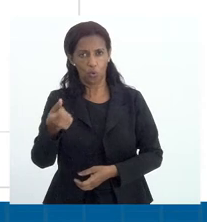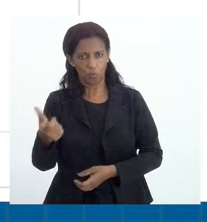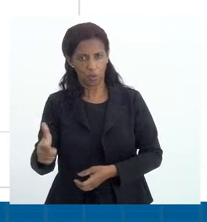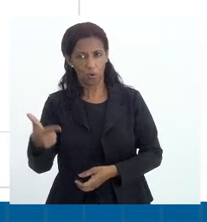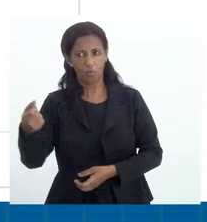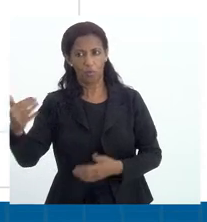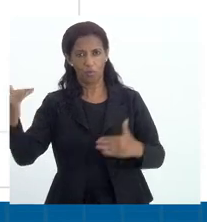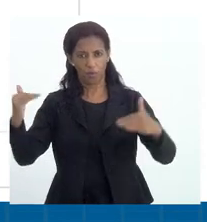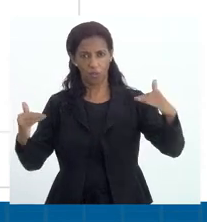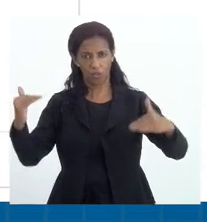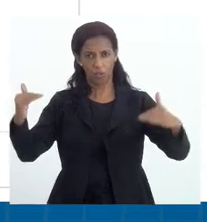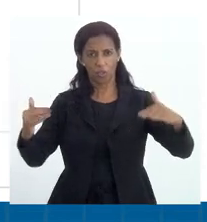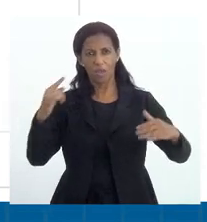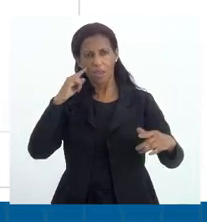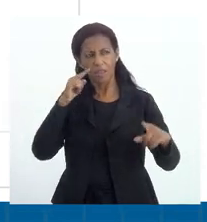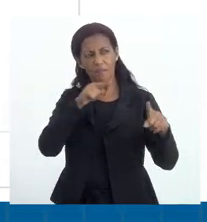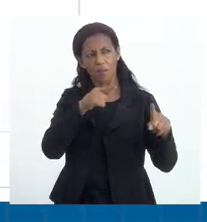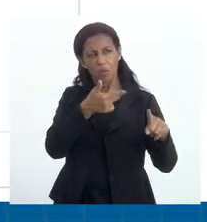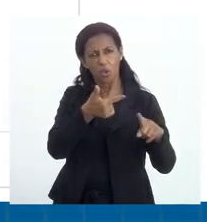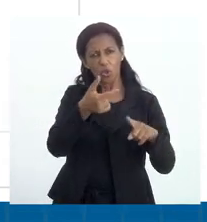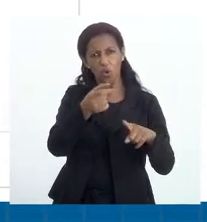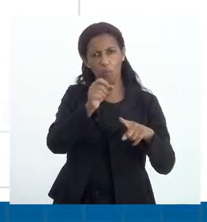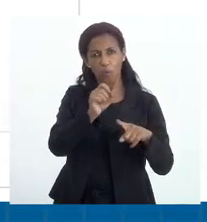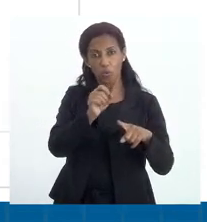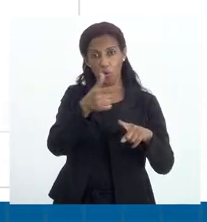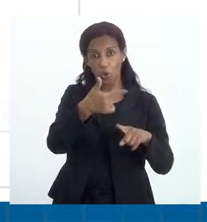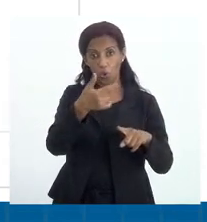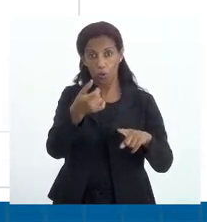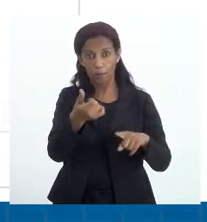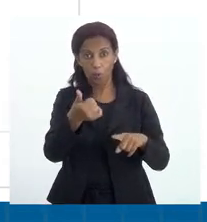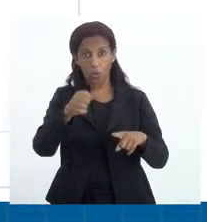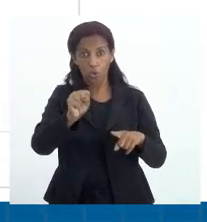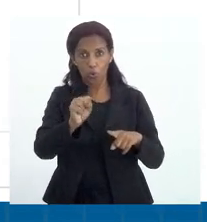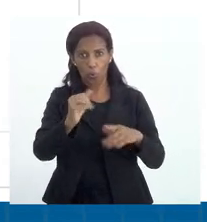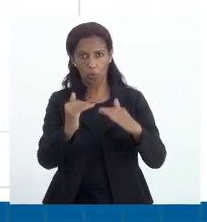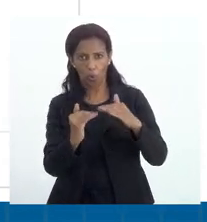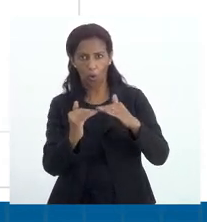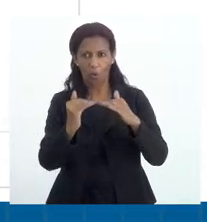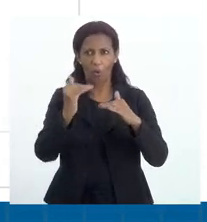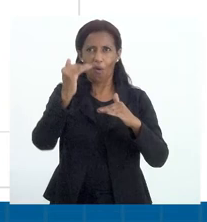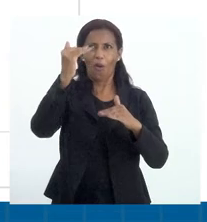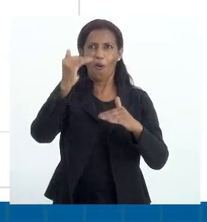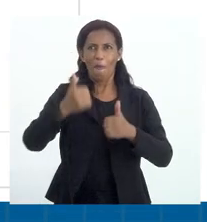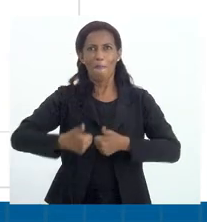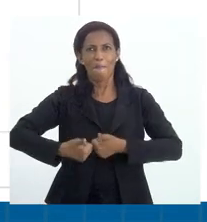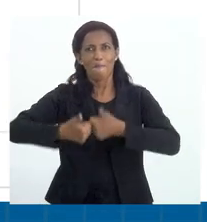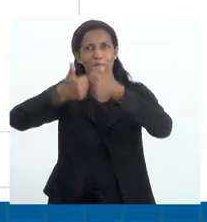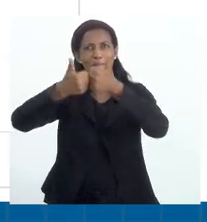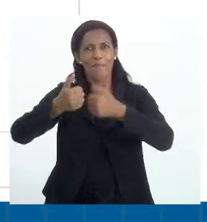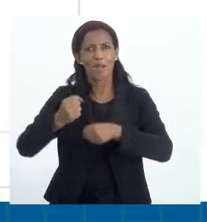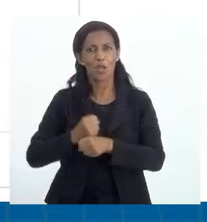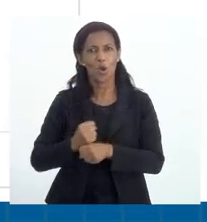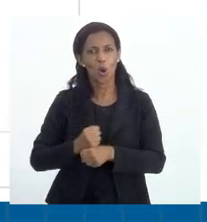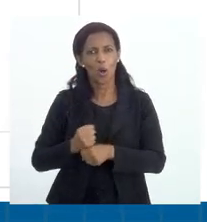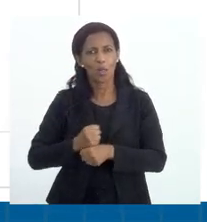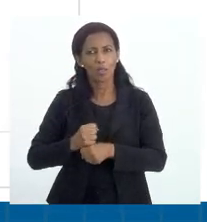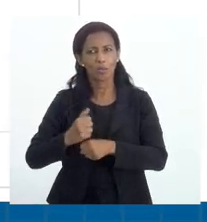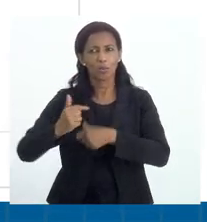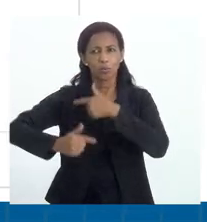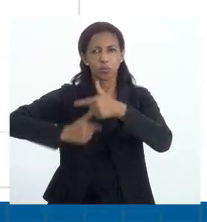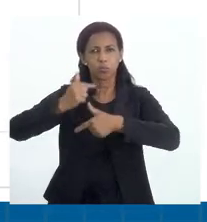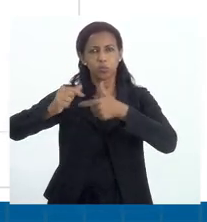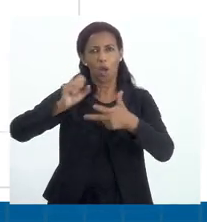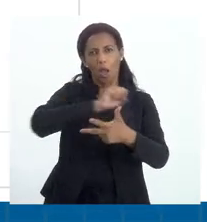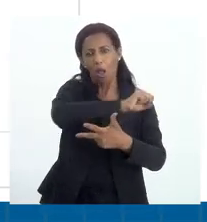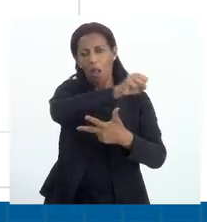e verificamos que em 18 foi o melhor ano de empenho no agregado entre todos os